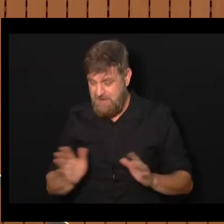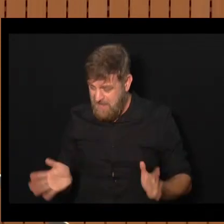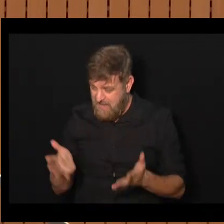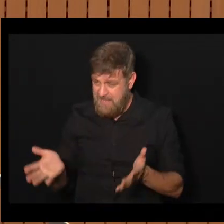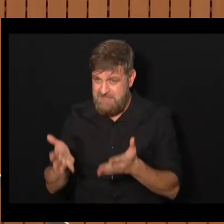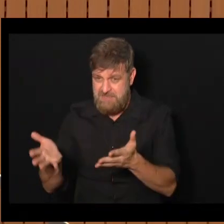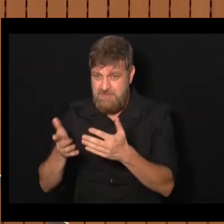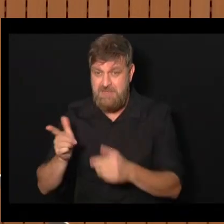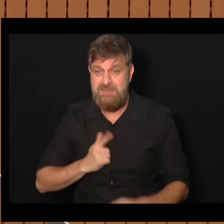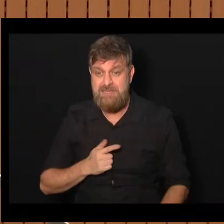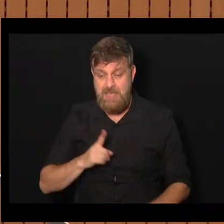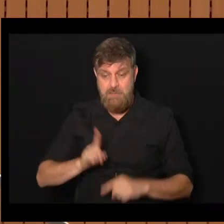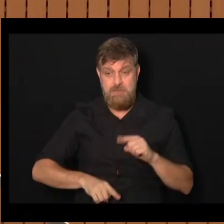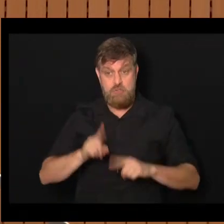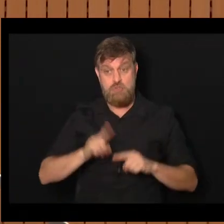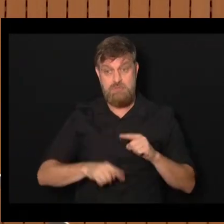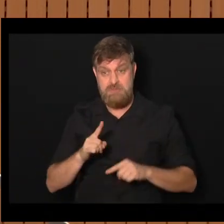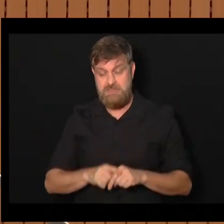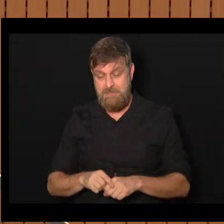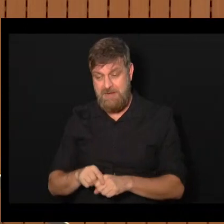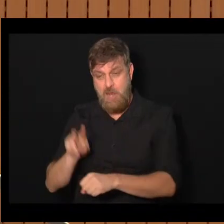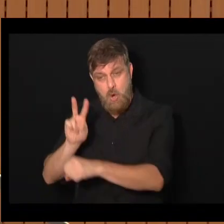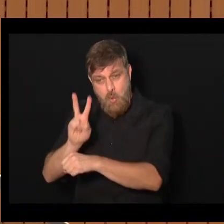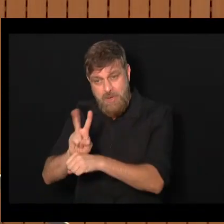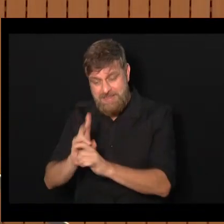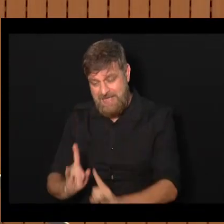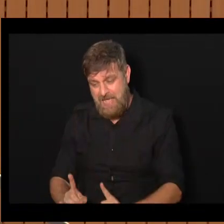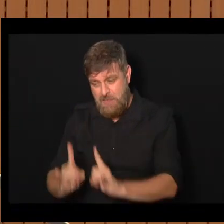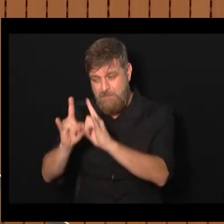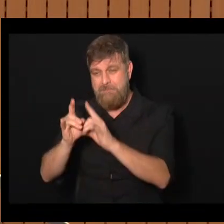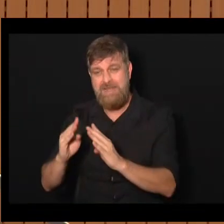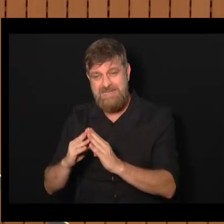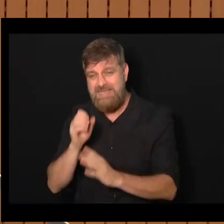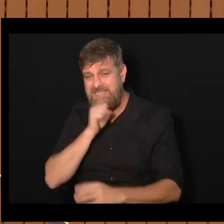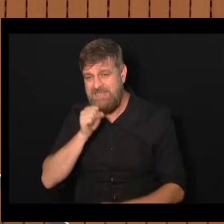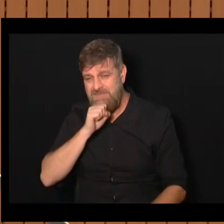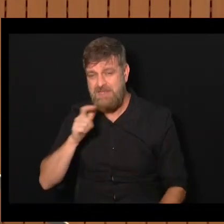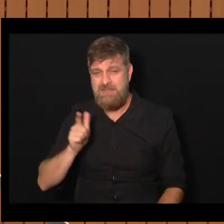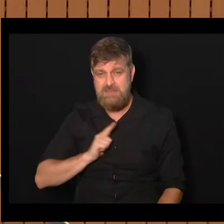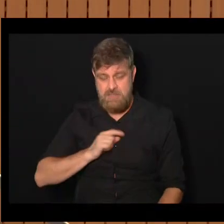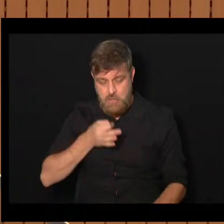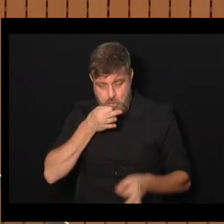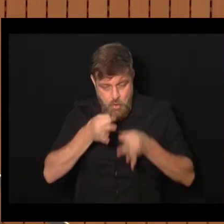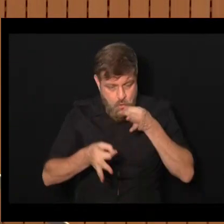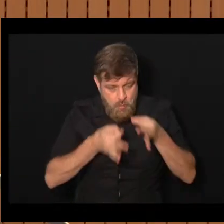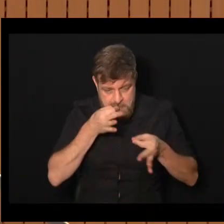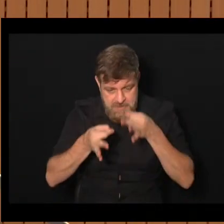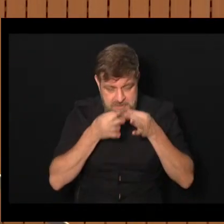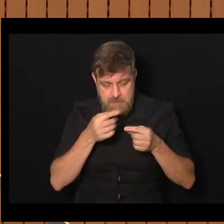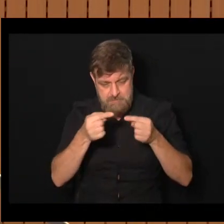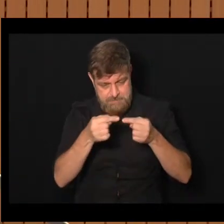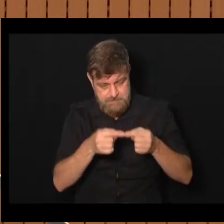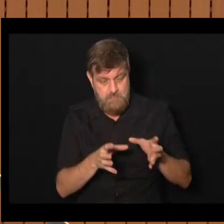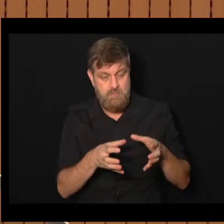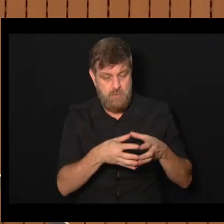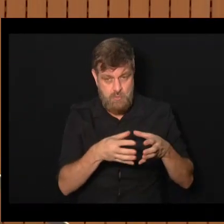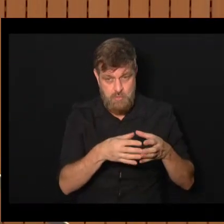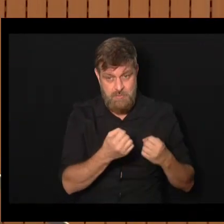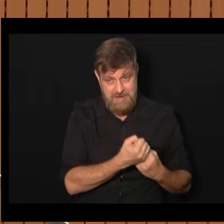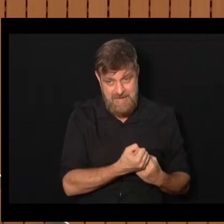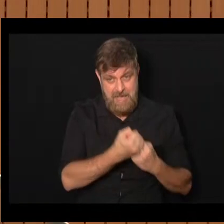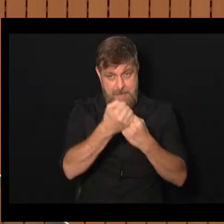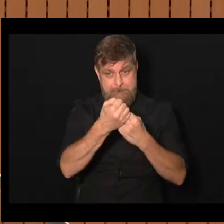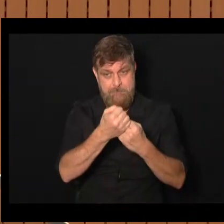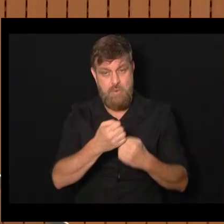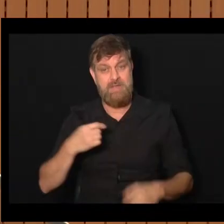utilização deste importante instrumento urbanístico e cultural, com as manifestações favoráveis da Comissão de Apoio,